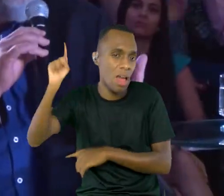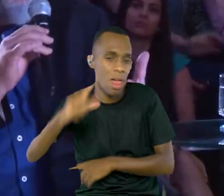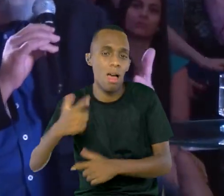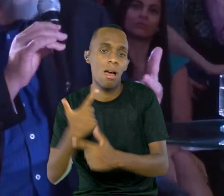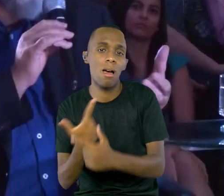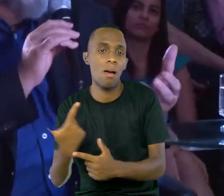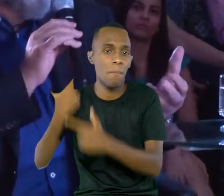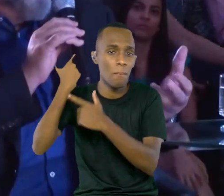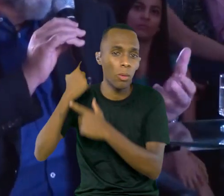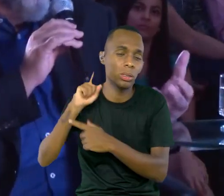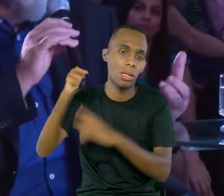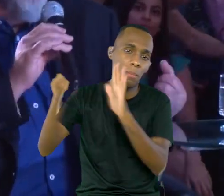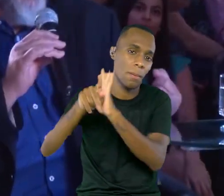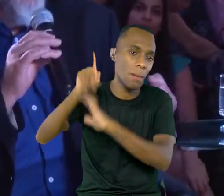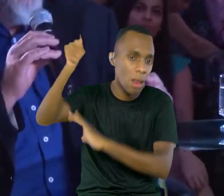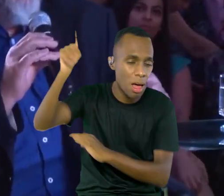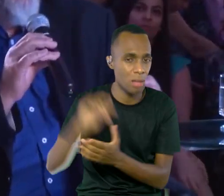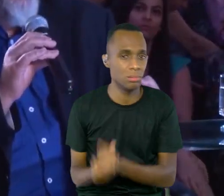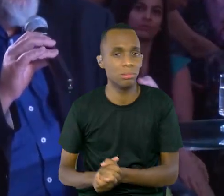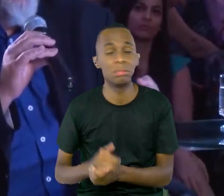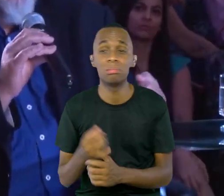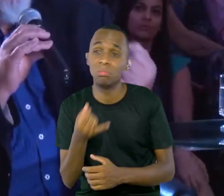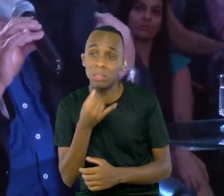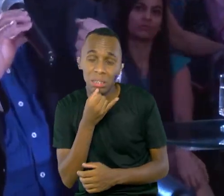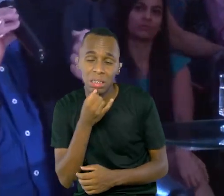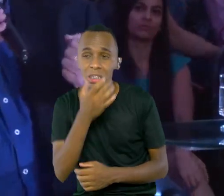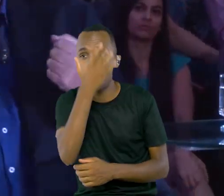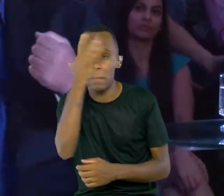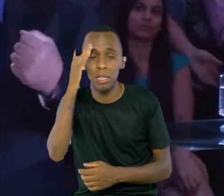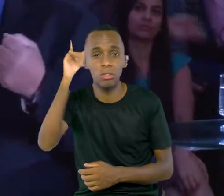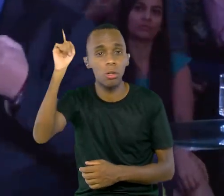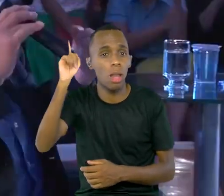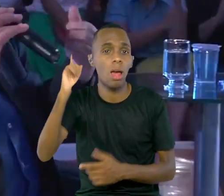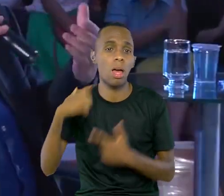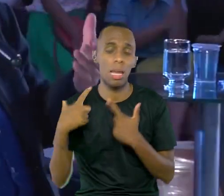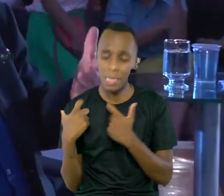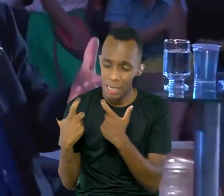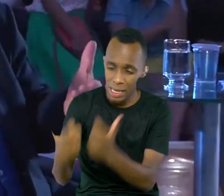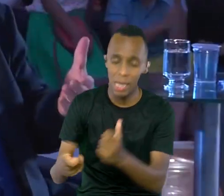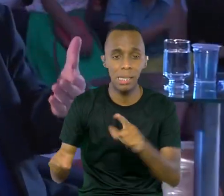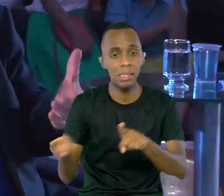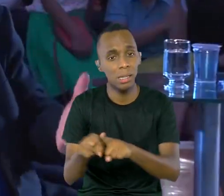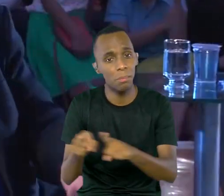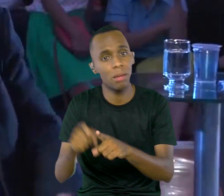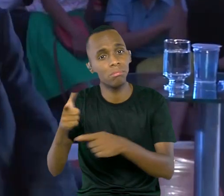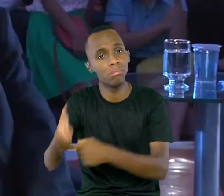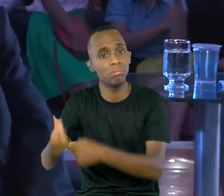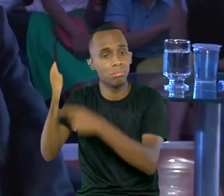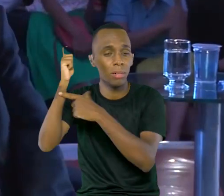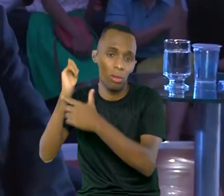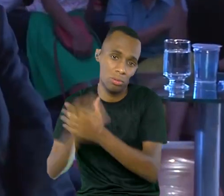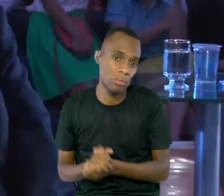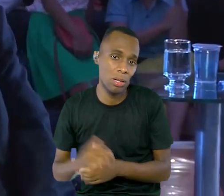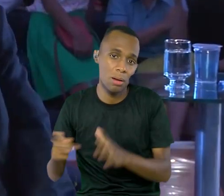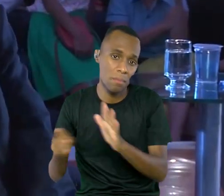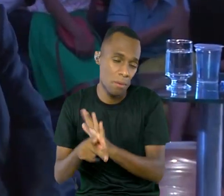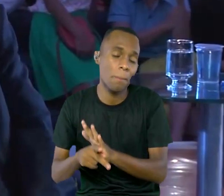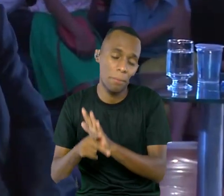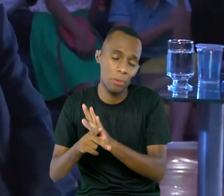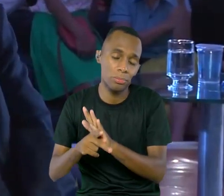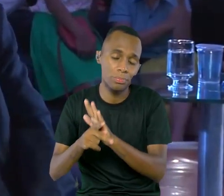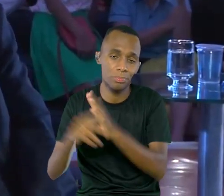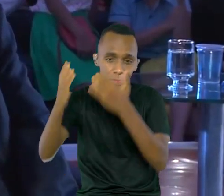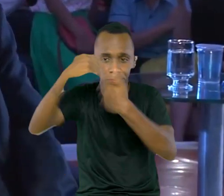foi assassinado pelo Boko Haram, se entristecer porque alguém no norte do Iraque foi executado